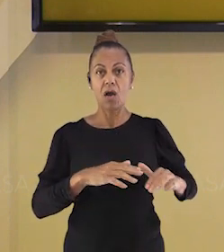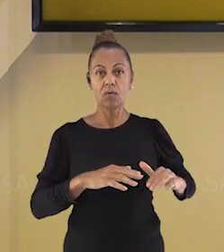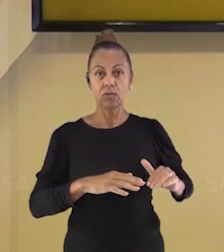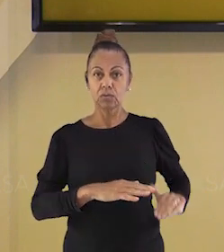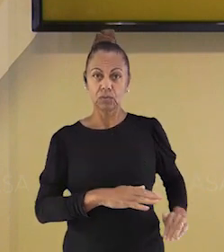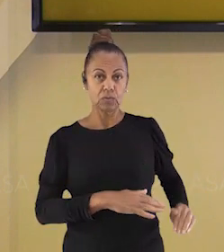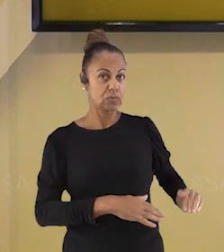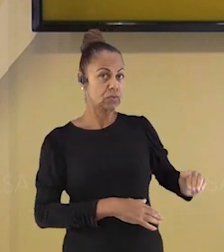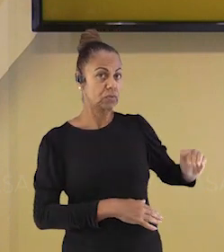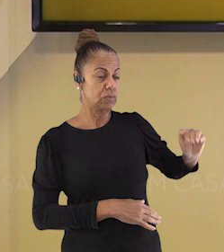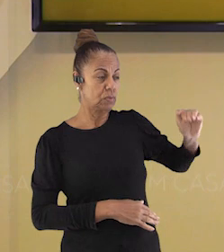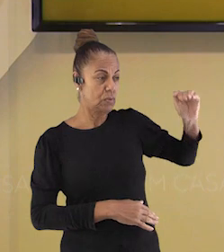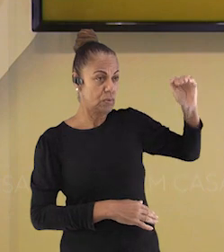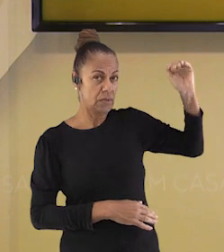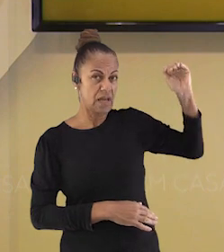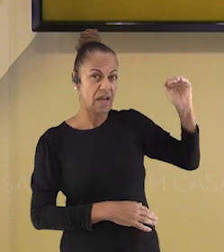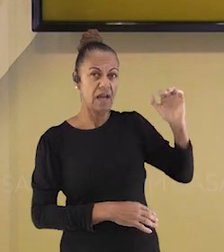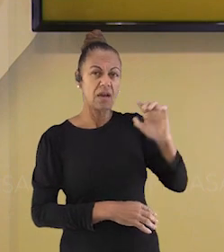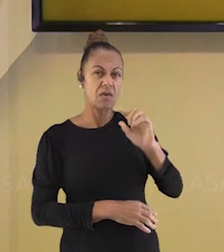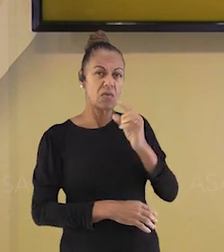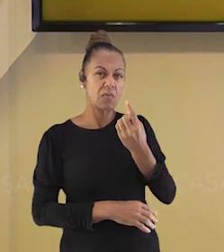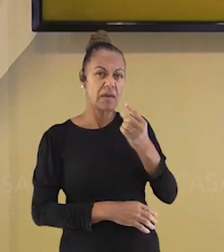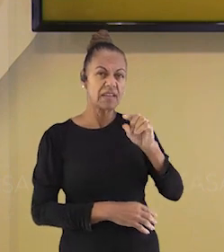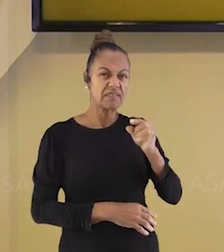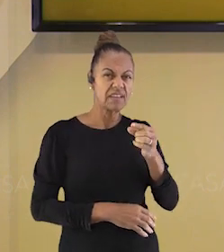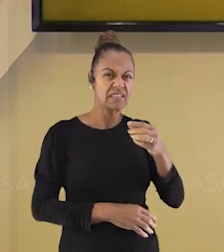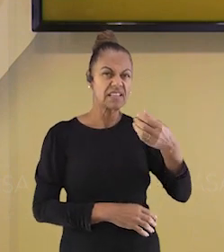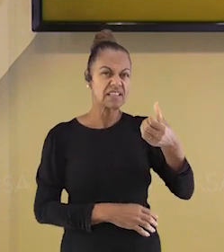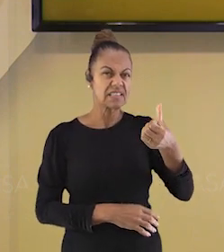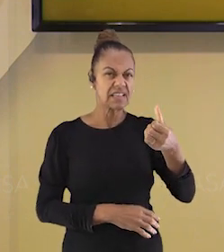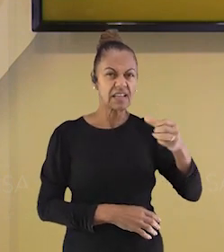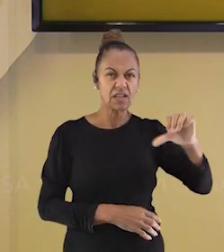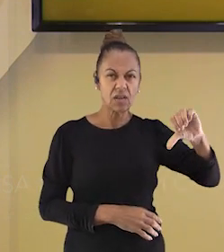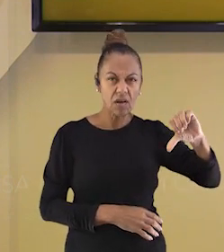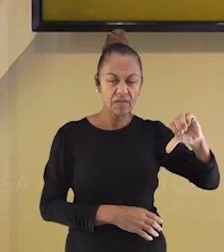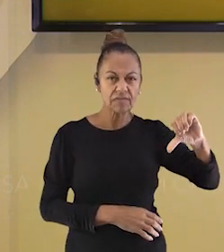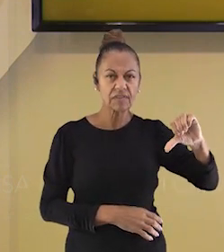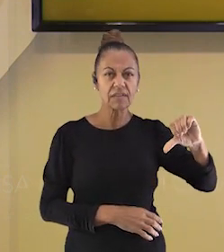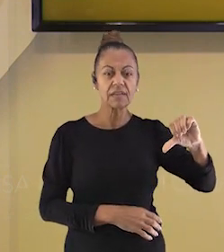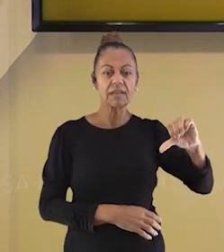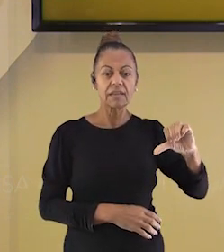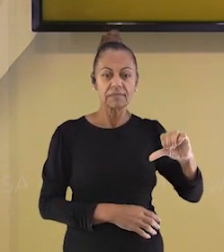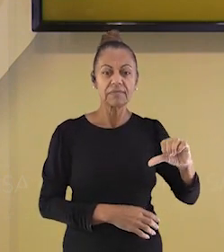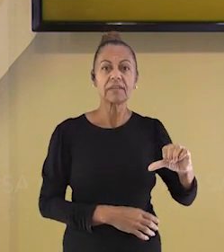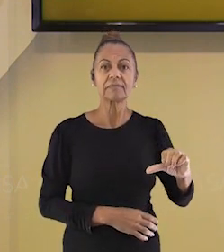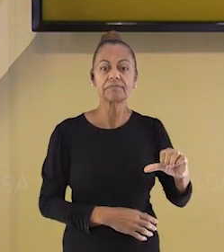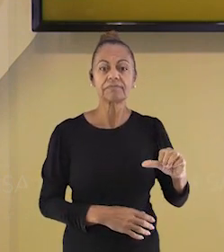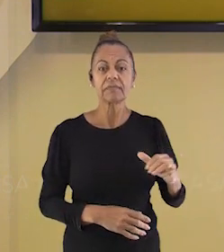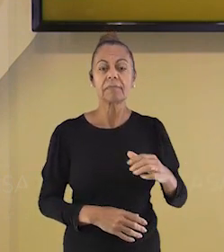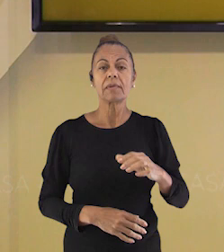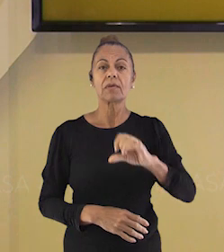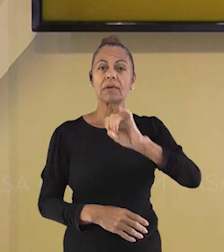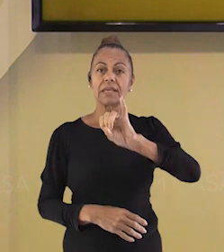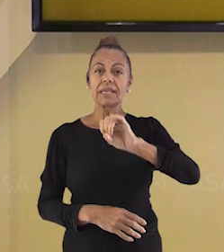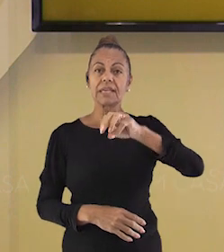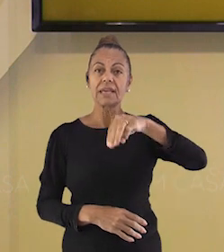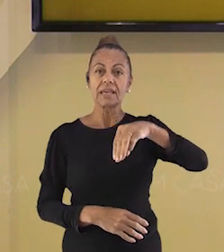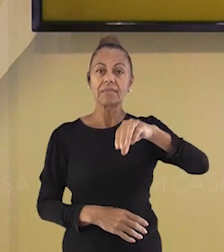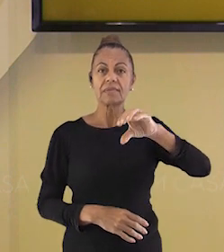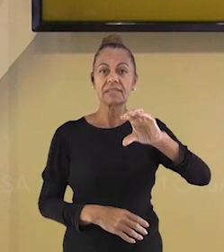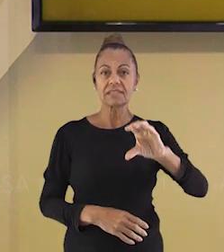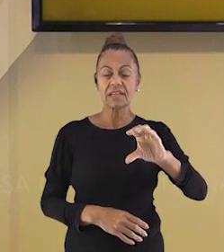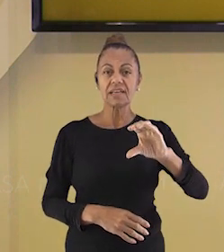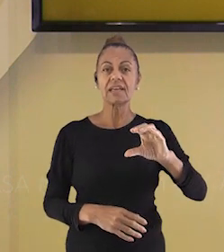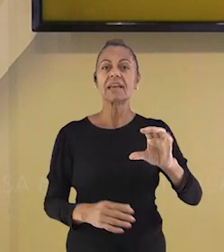ao quadrado, ou seja, multiplicado por ela mesmo 2 vezes, que é 1,69 m